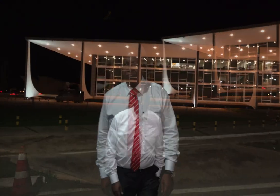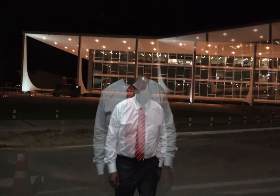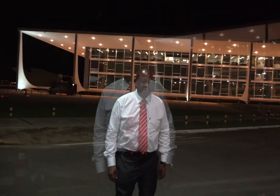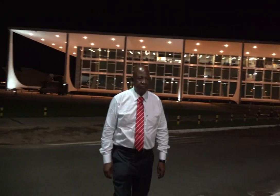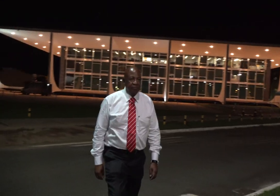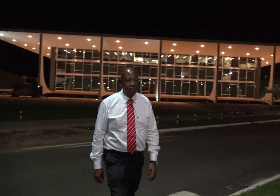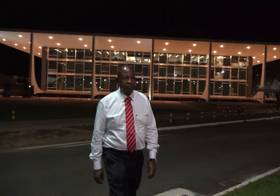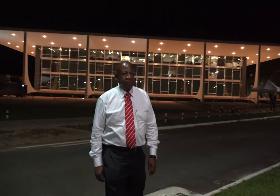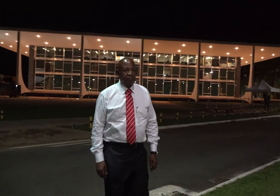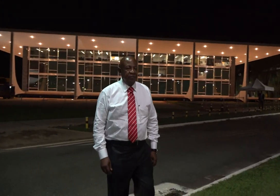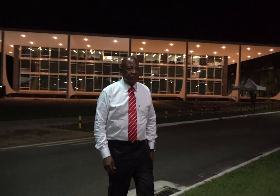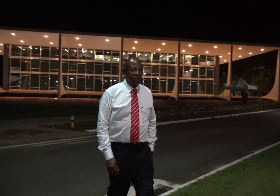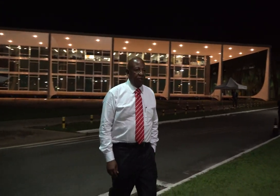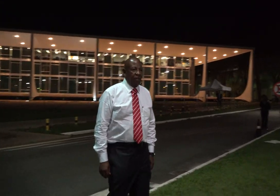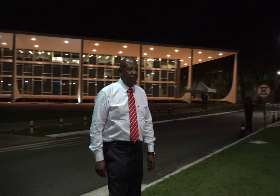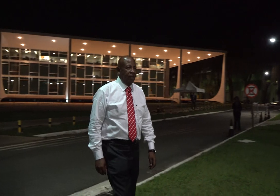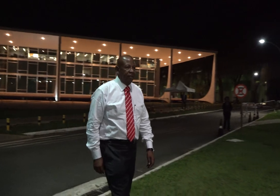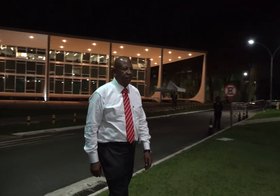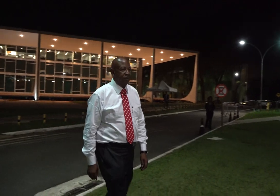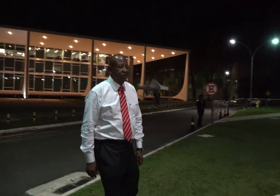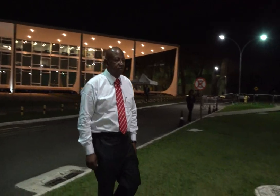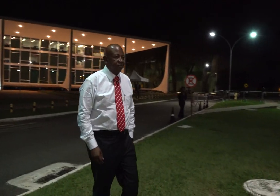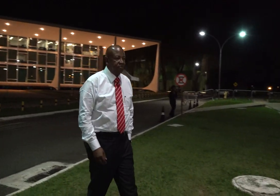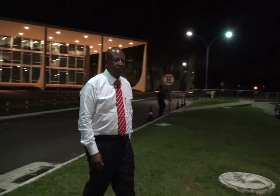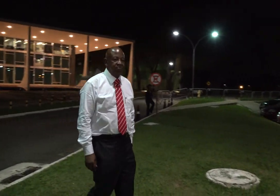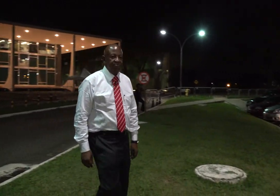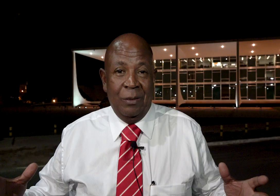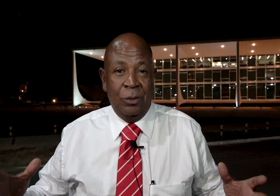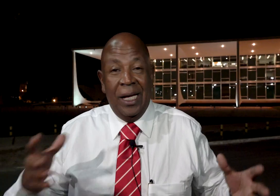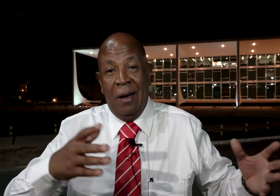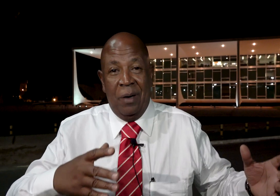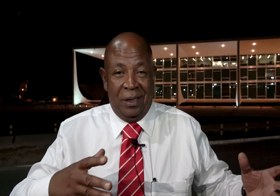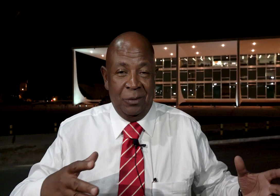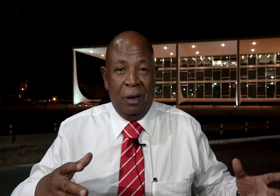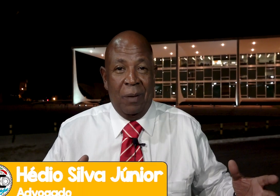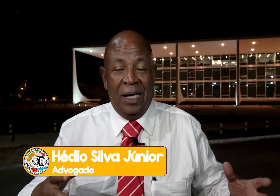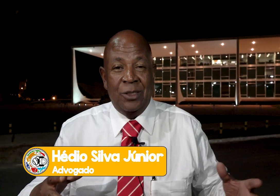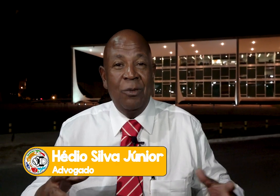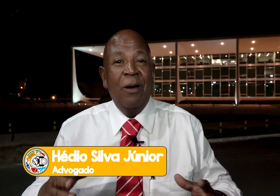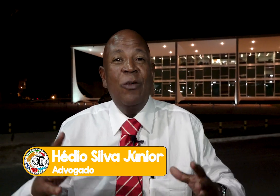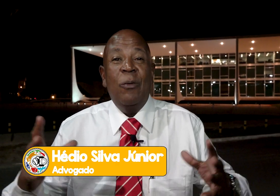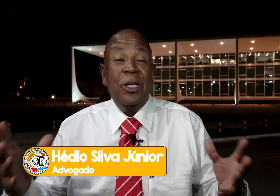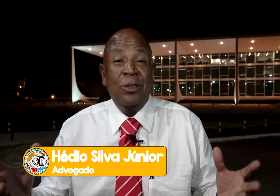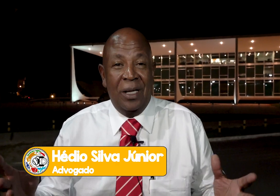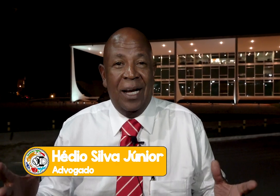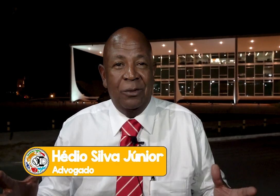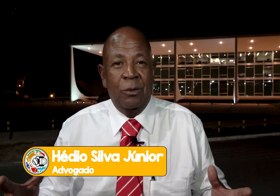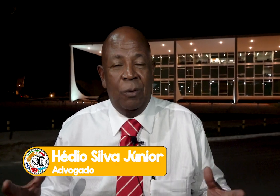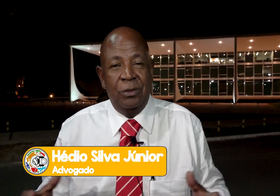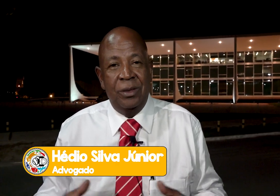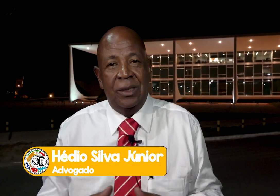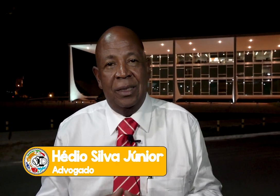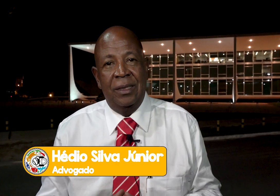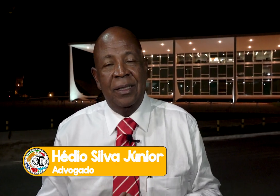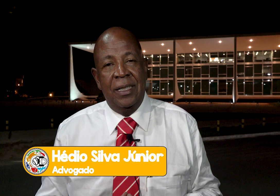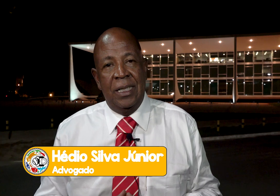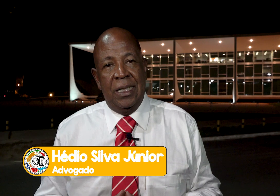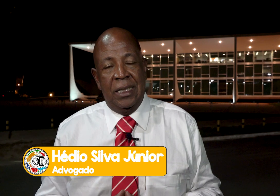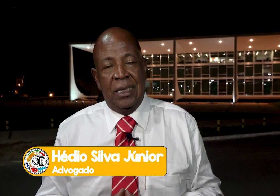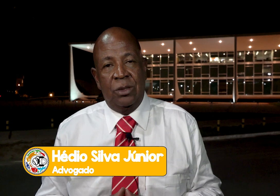abate nas religiões judaicas, o abate no islamismo. O tema do abate nunca foi questionado do ponto de